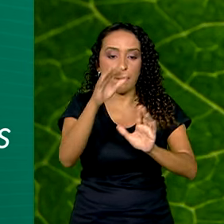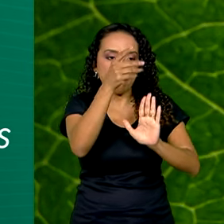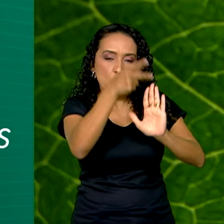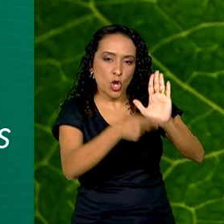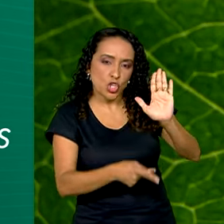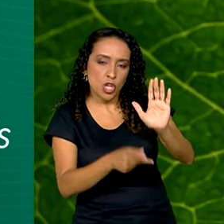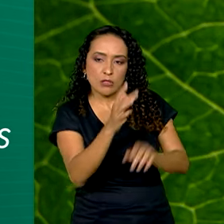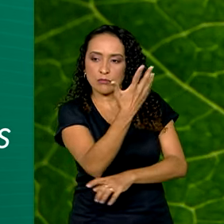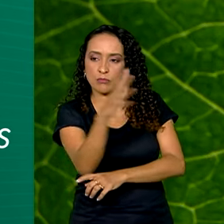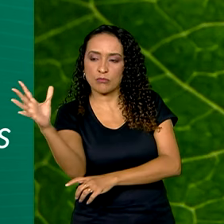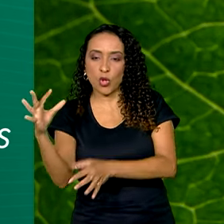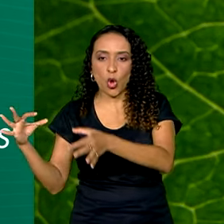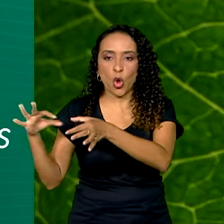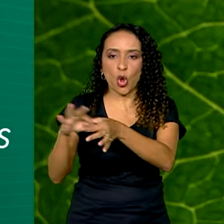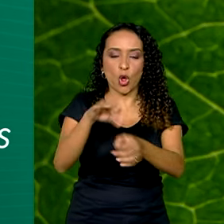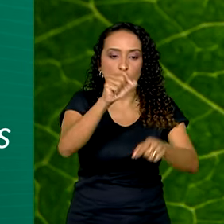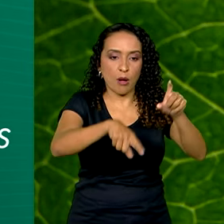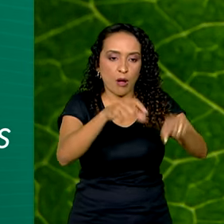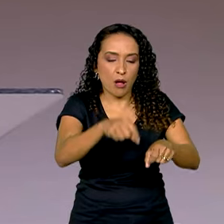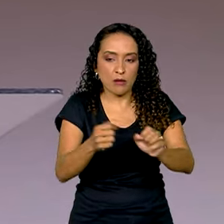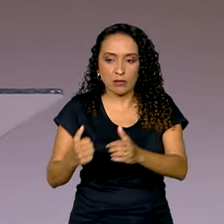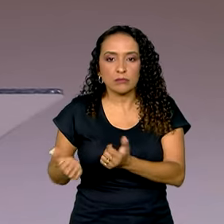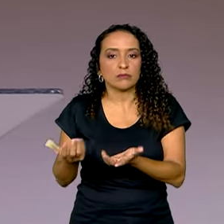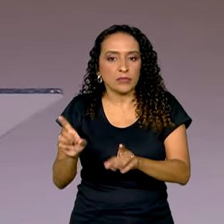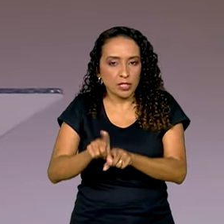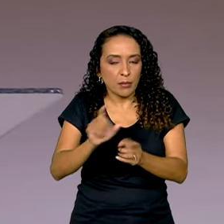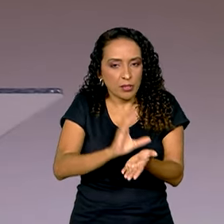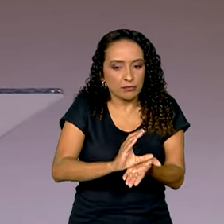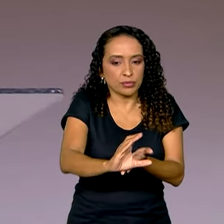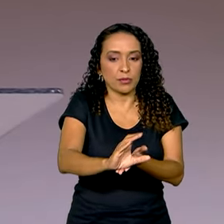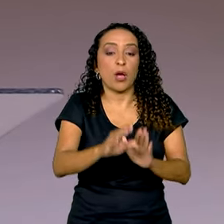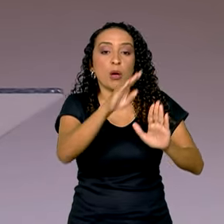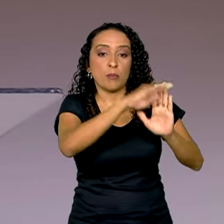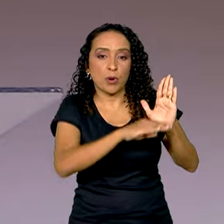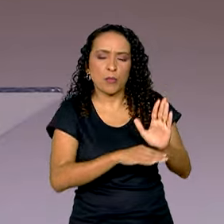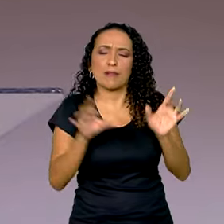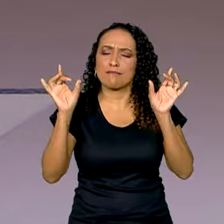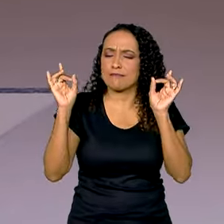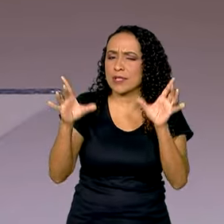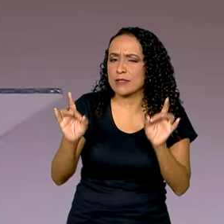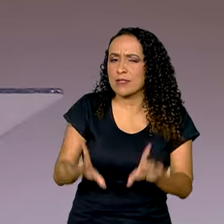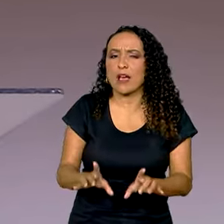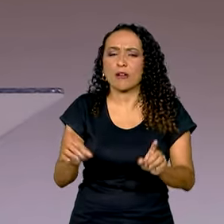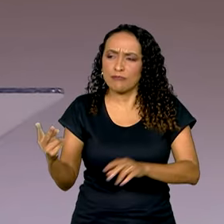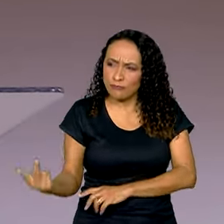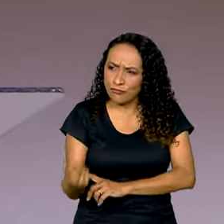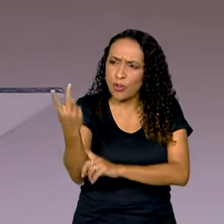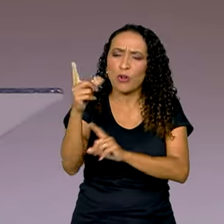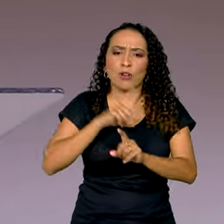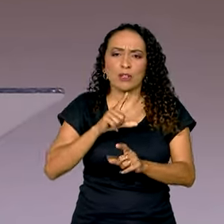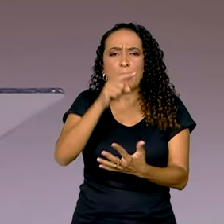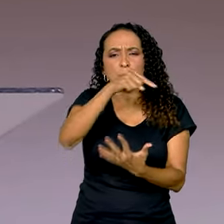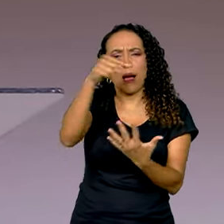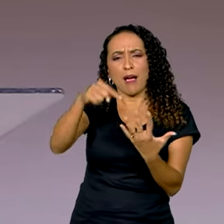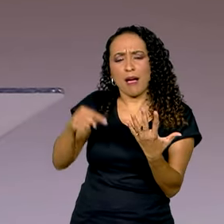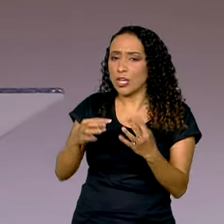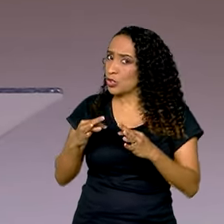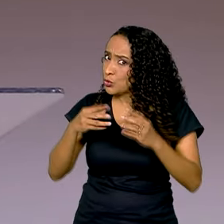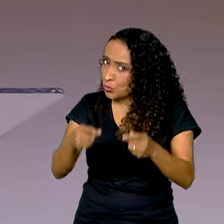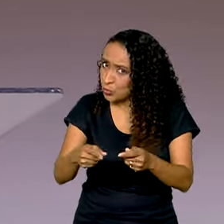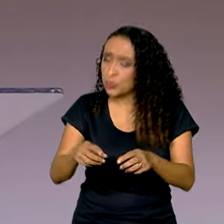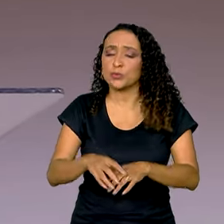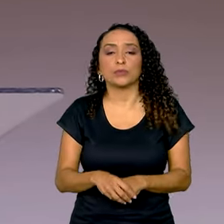para conectar produtores e investidores. Esse programa tão especial, tão valoroso por todos os aspectos, já foram ditos